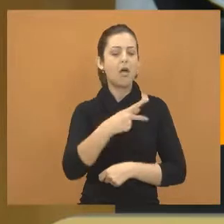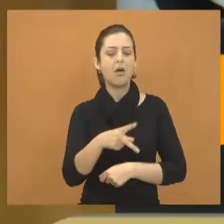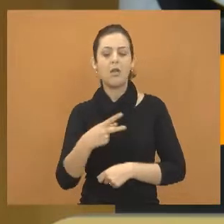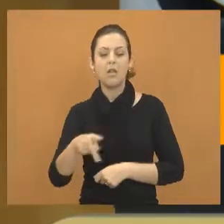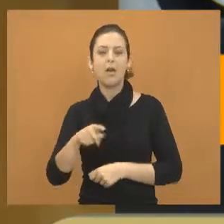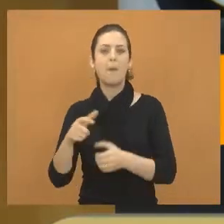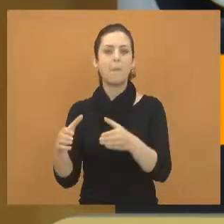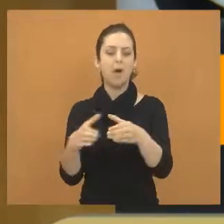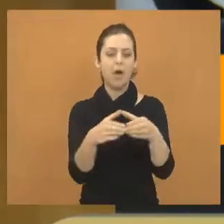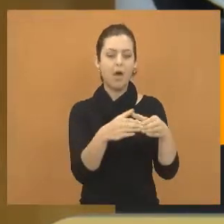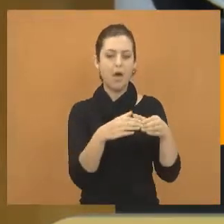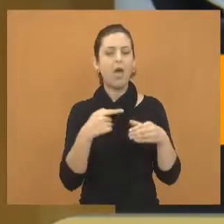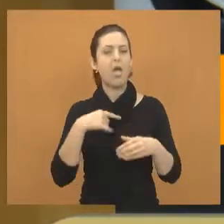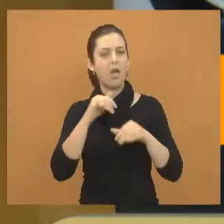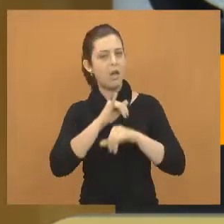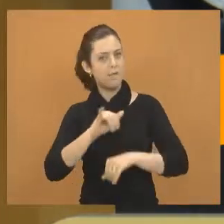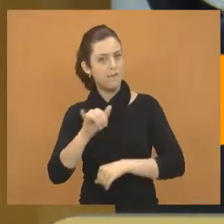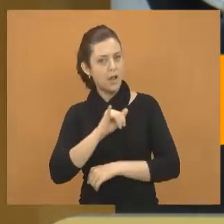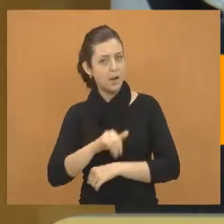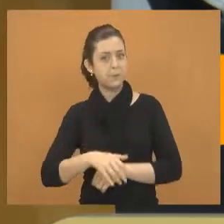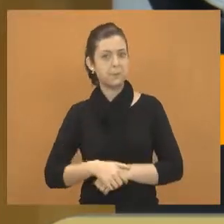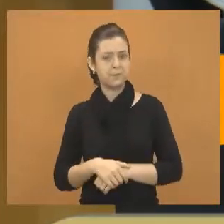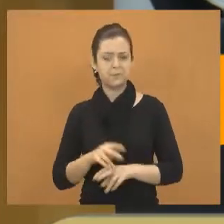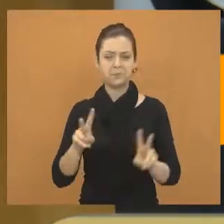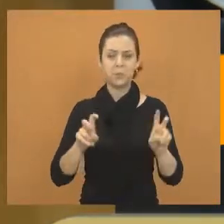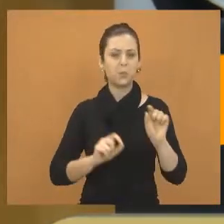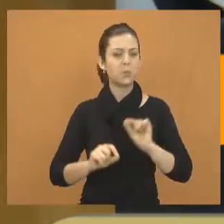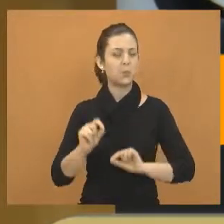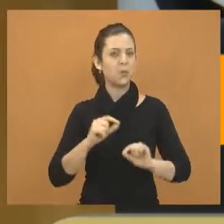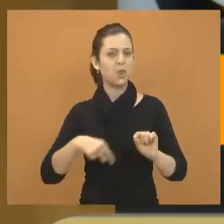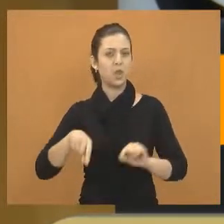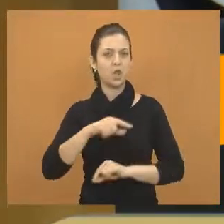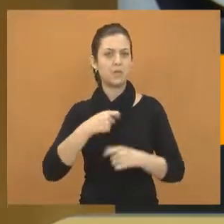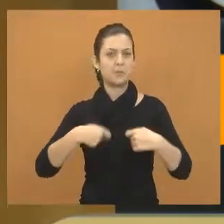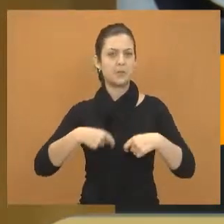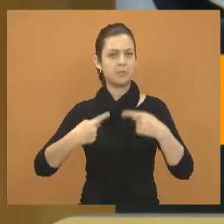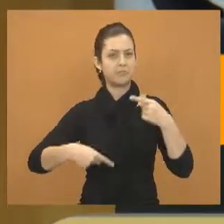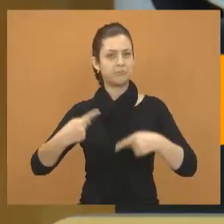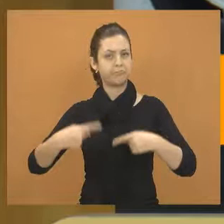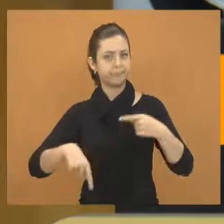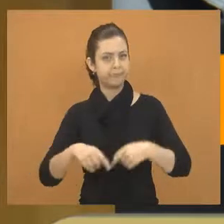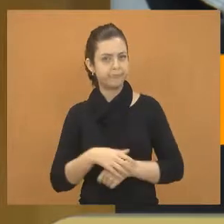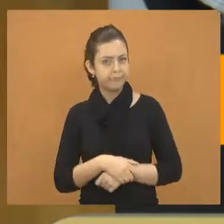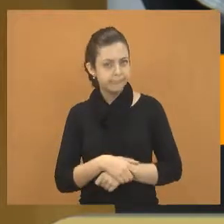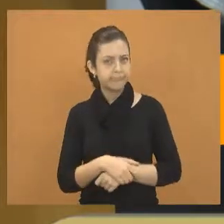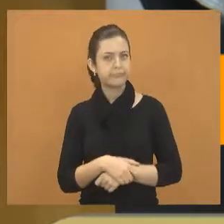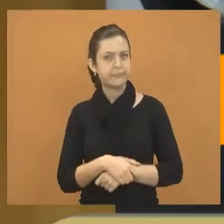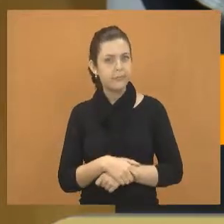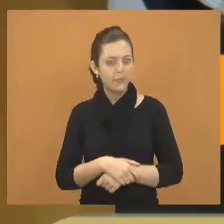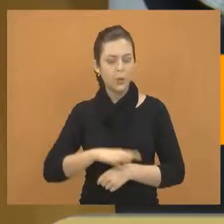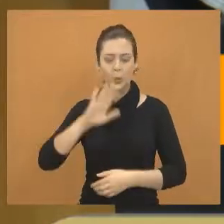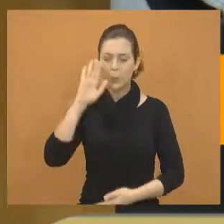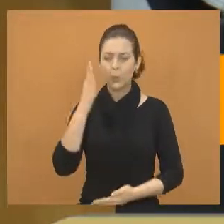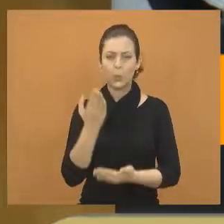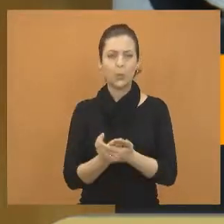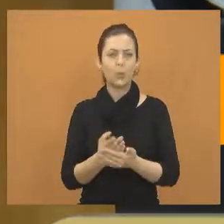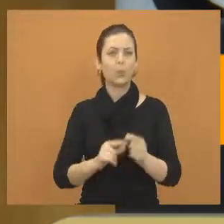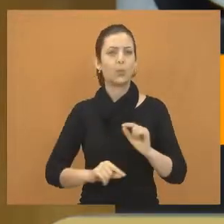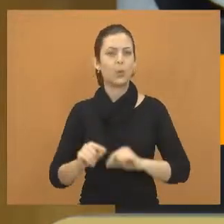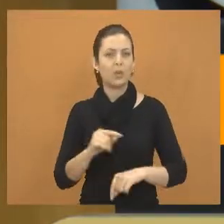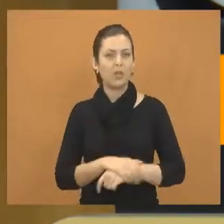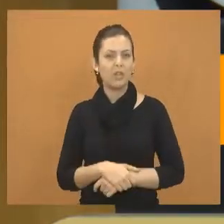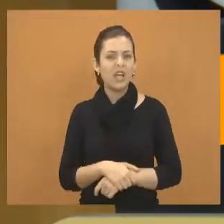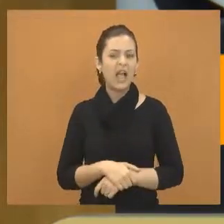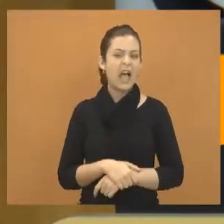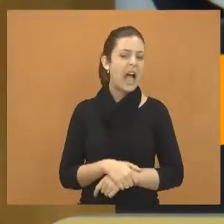bairros aqui que eu mencionei. São questões que nós precisamos debater. Eu não acredito em má